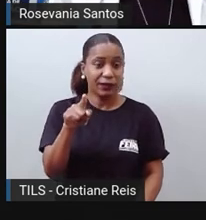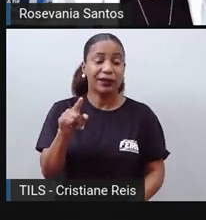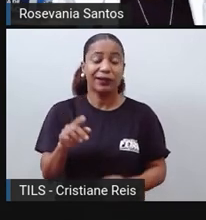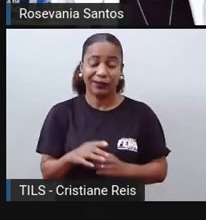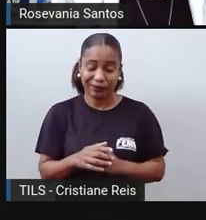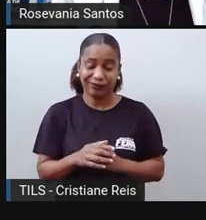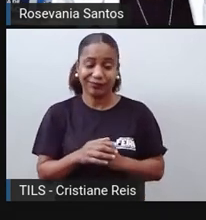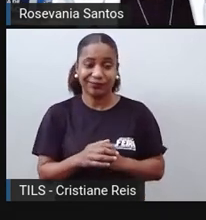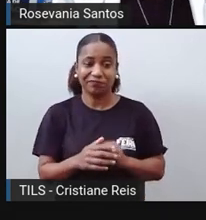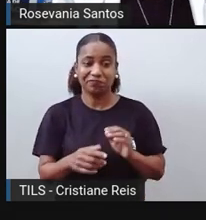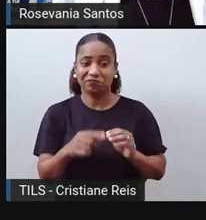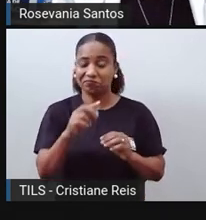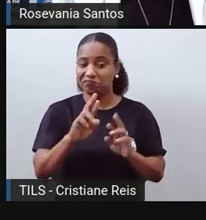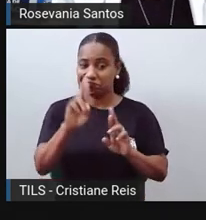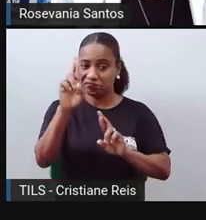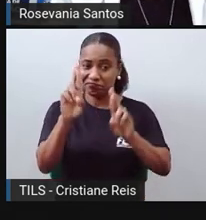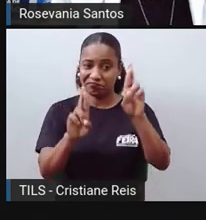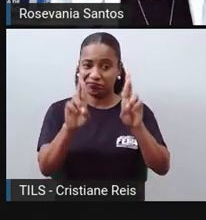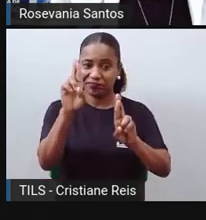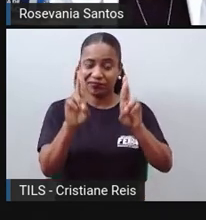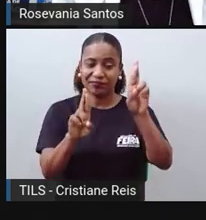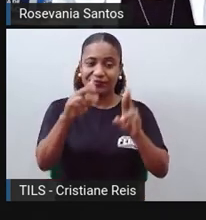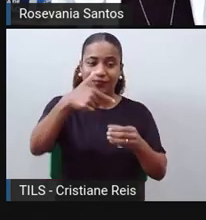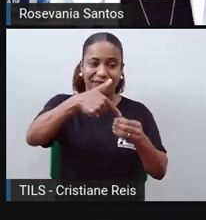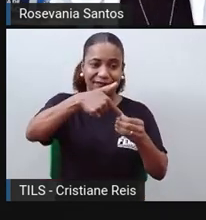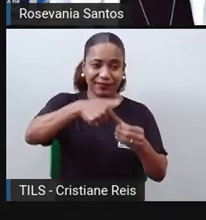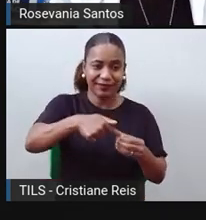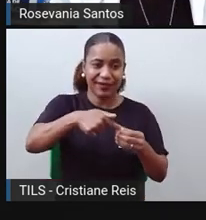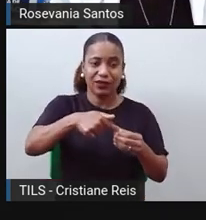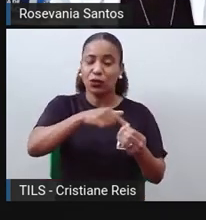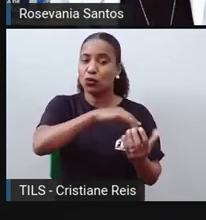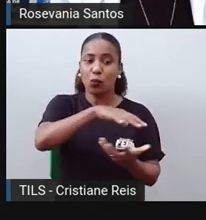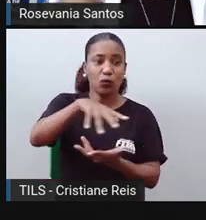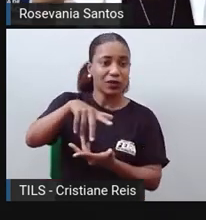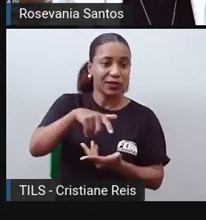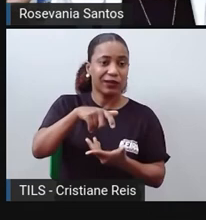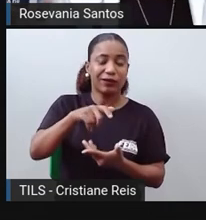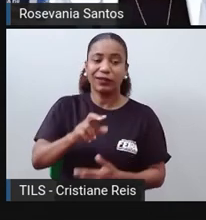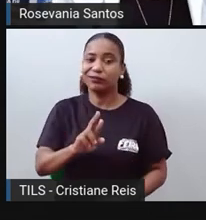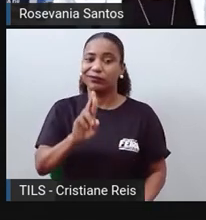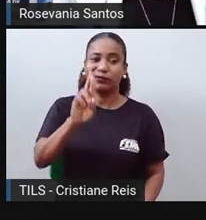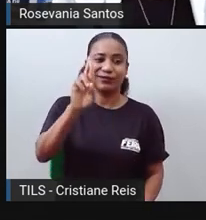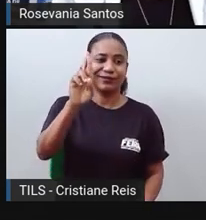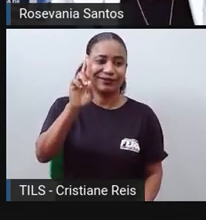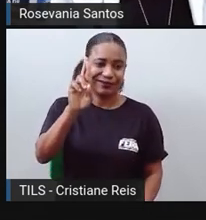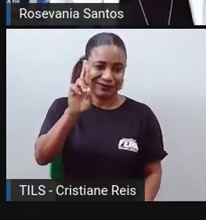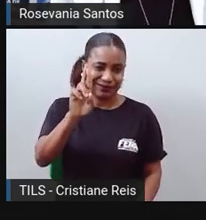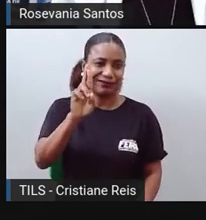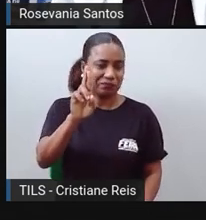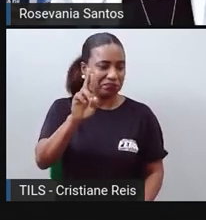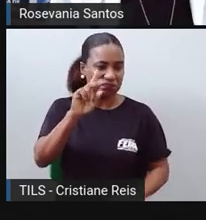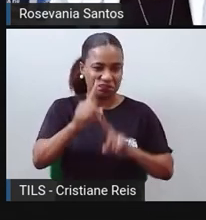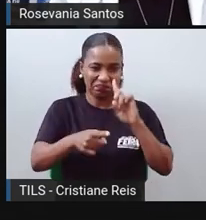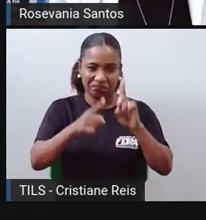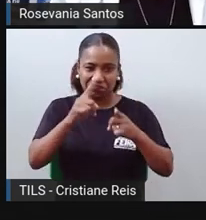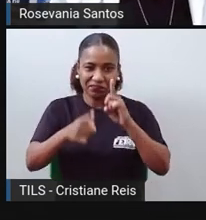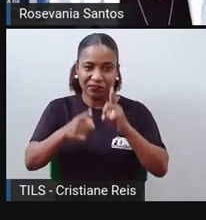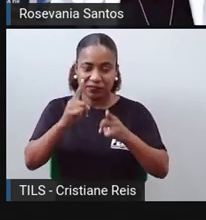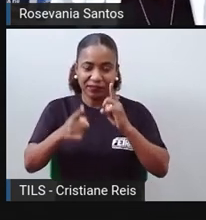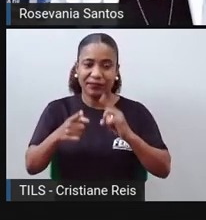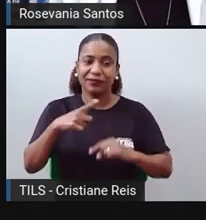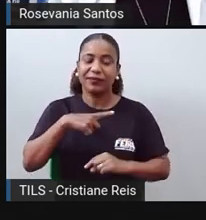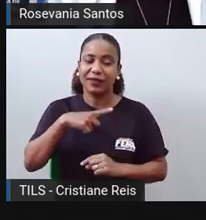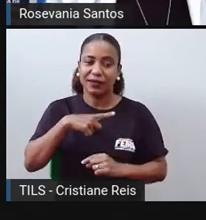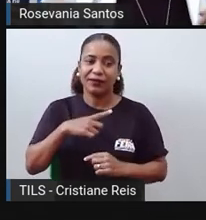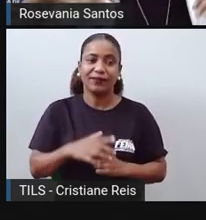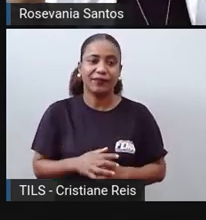do, digamos assim, né, do petróleo no mundo. Vocês percebam que aumenta um pouquinho o petróleo, né, o combustível, bora entender